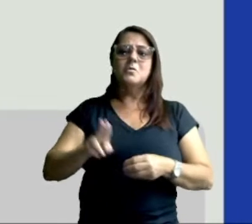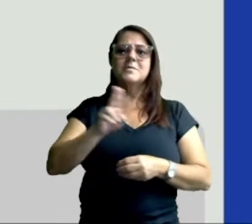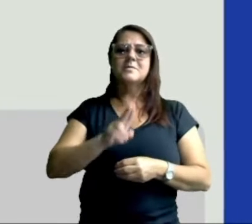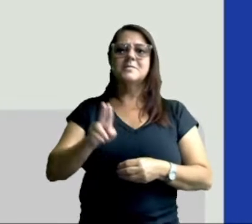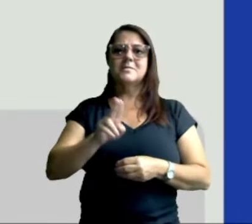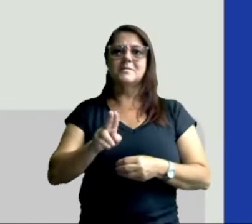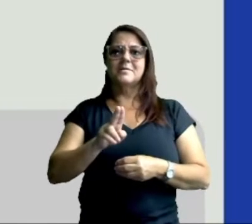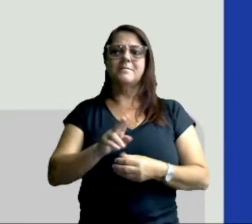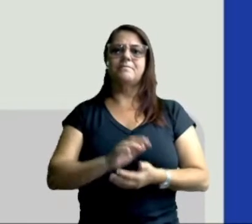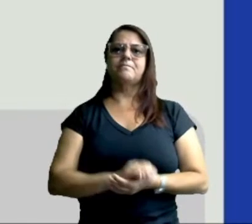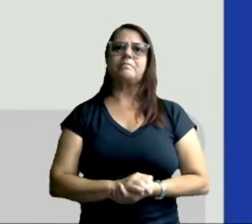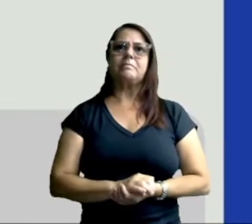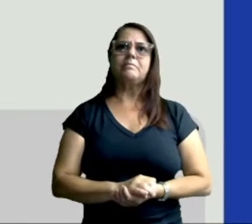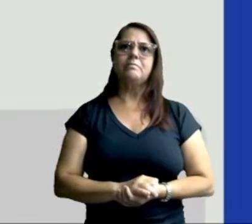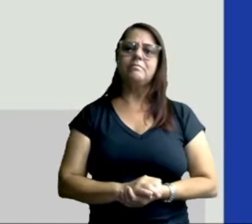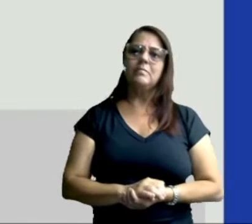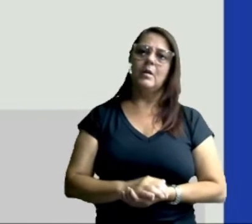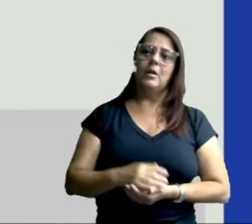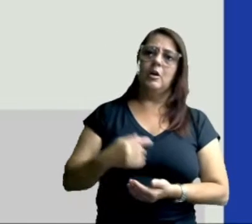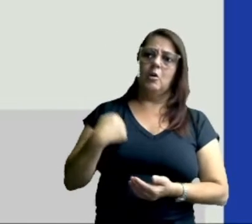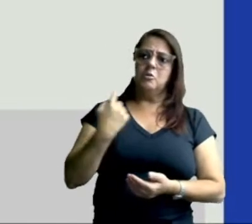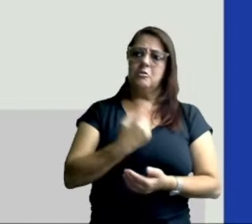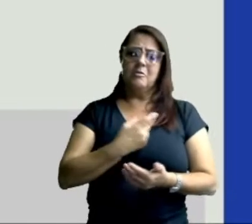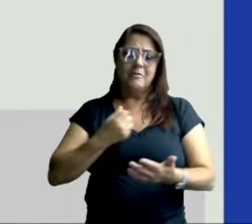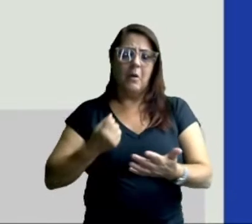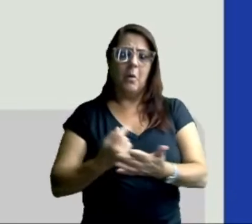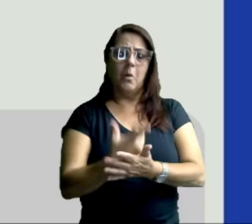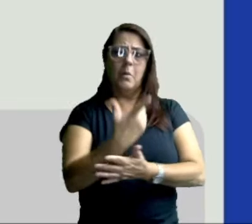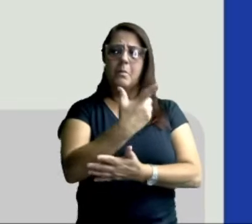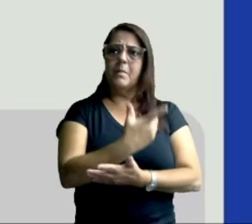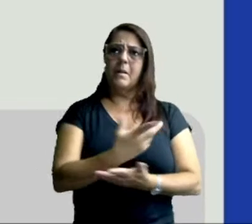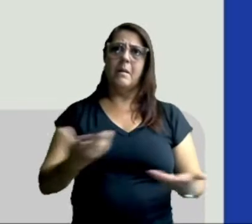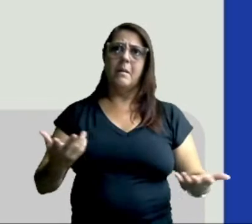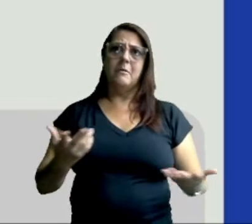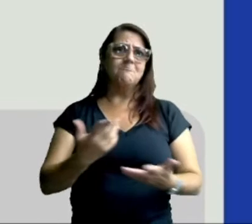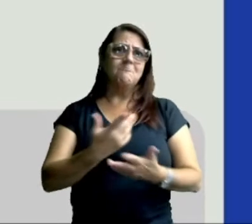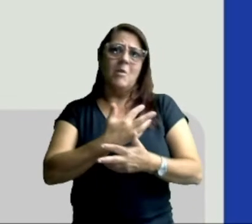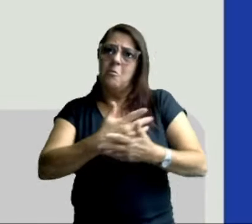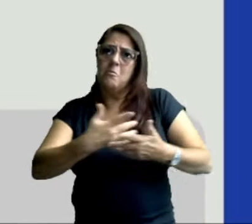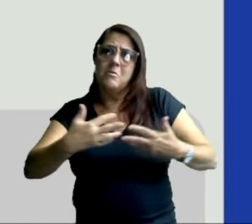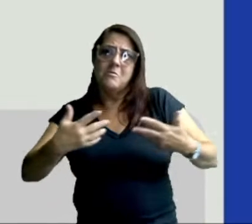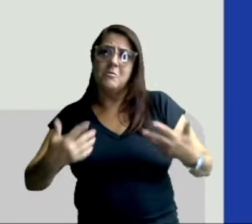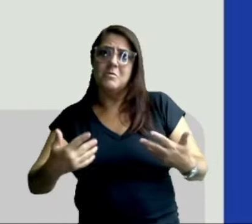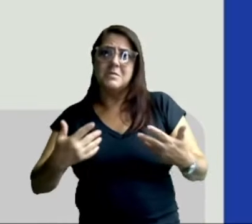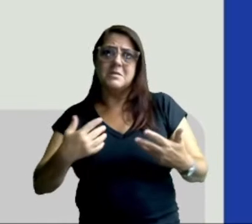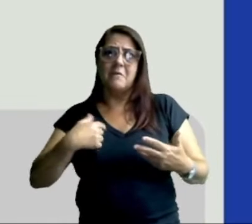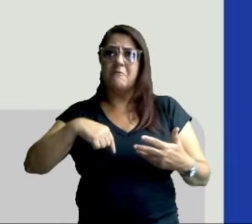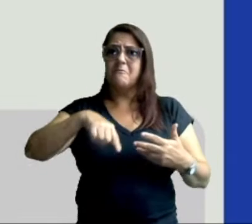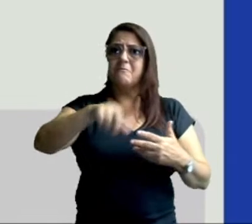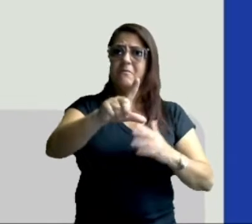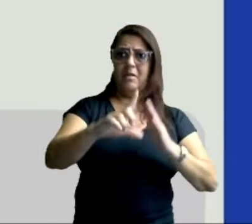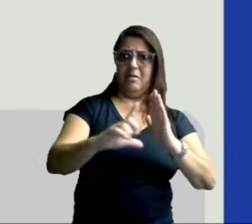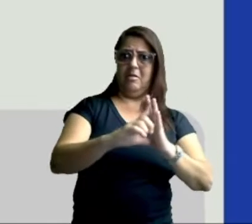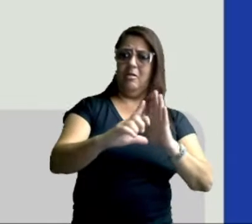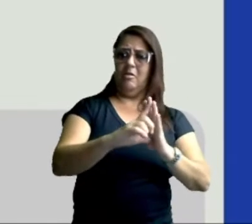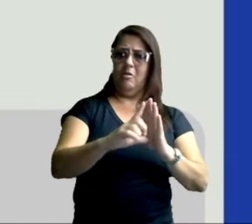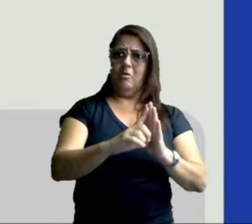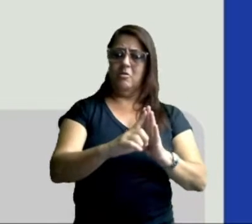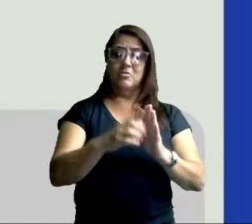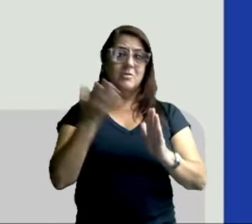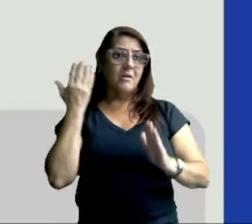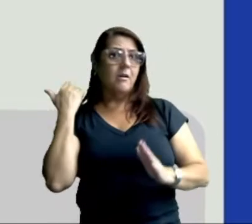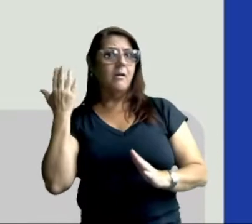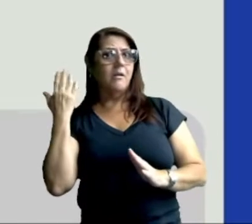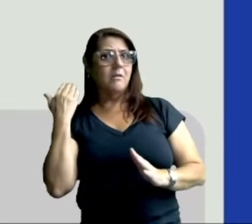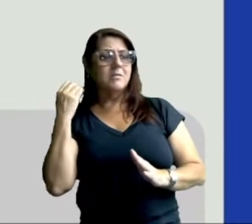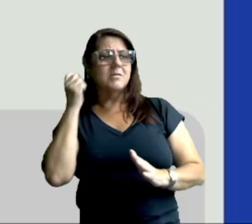hoje em dia, né, quando a gente quer comprar um produto, né, não necessariamente a gente precisa ir a uma loja física. Antigamente a